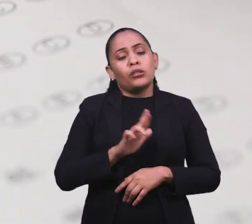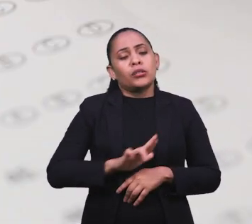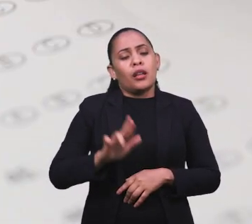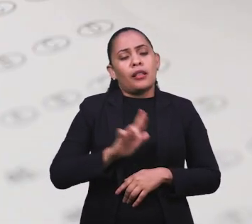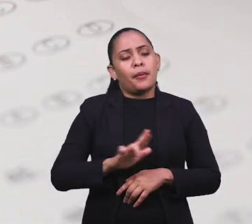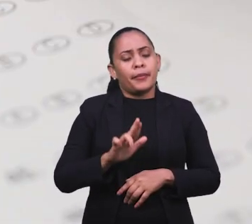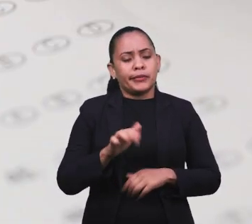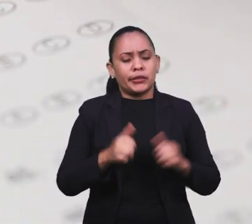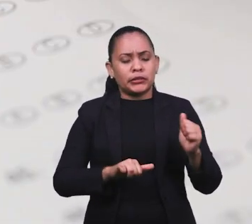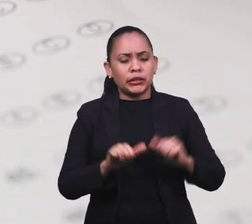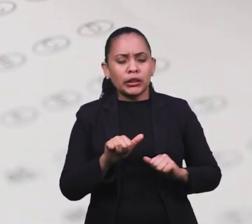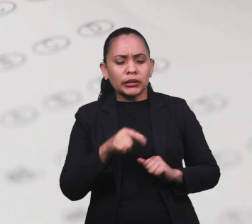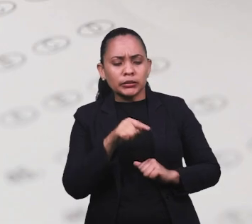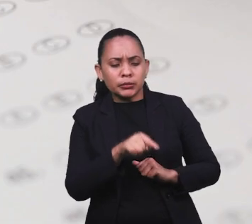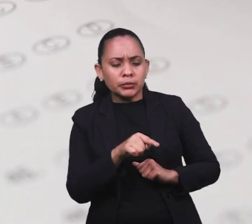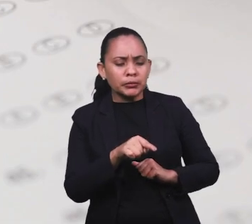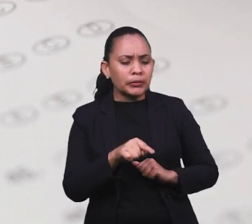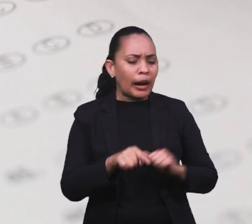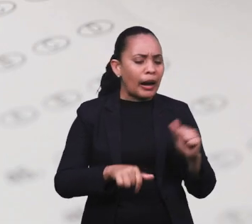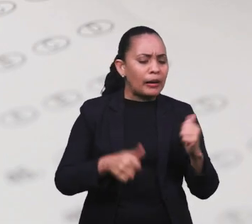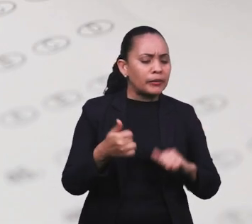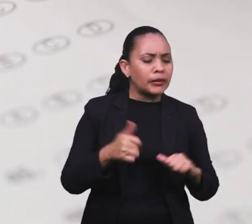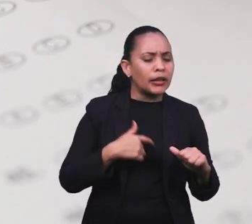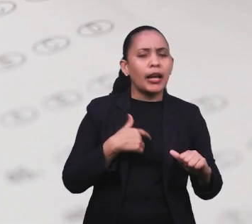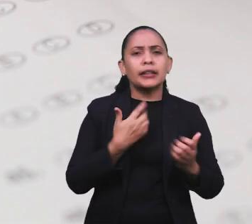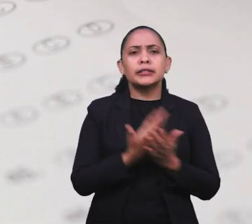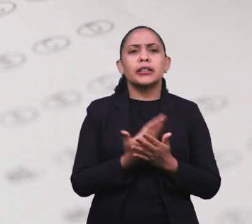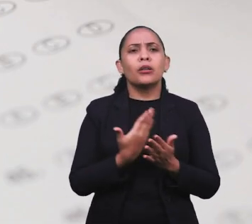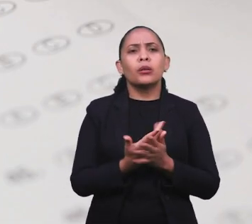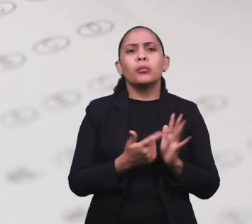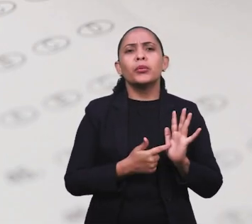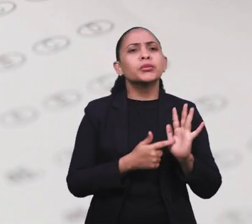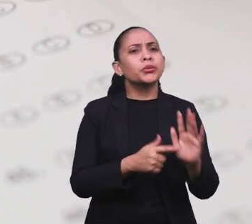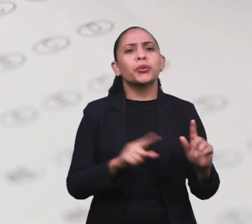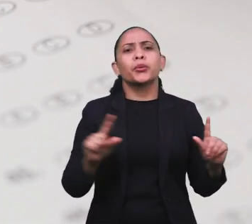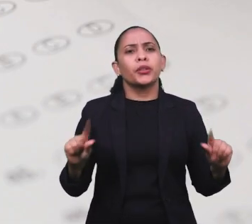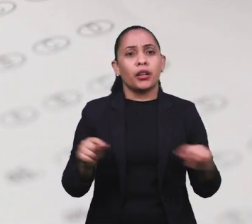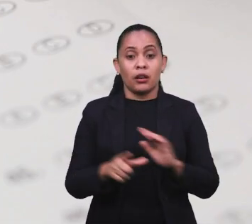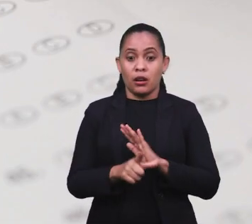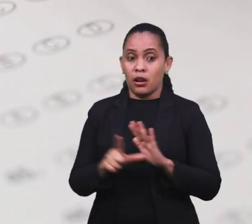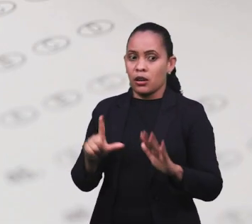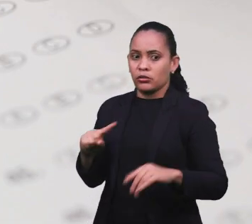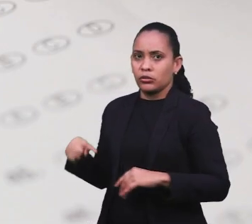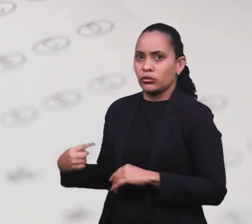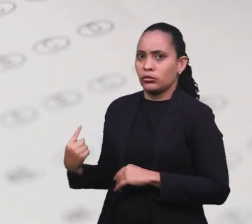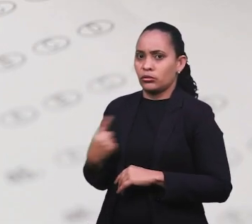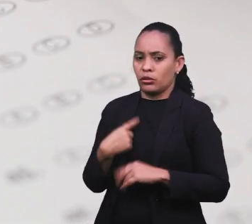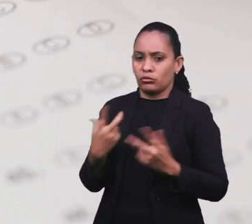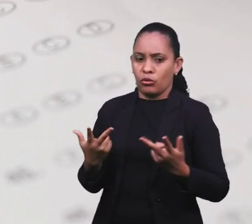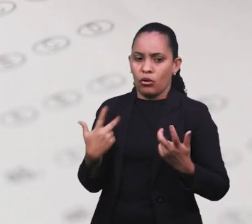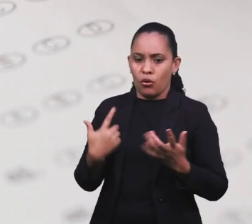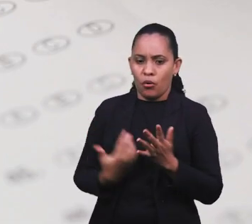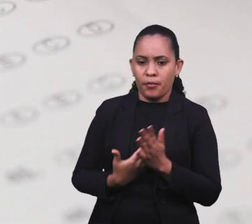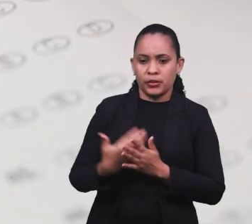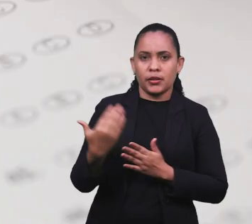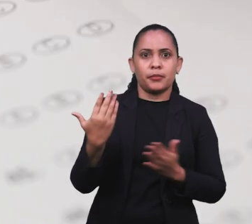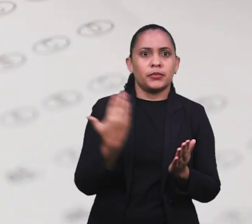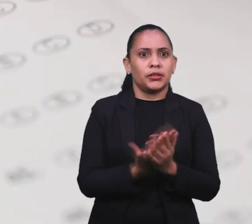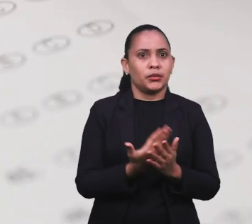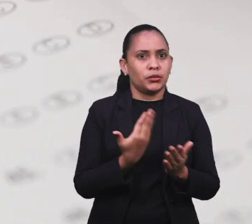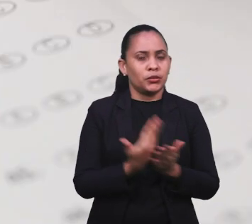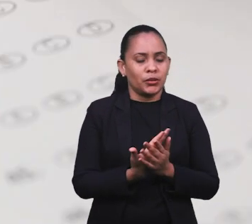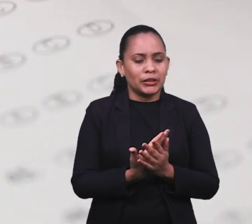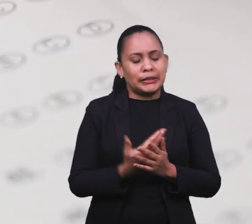ali uma análise sintática. Tudo bem. O que essa aula aborda? Antes mesmo da gente começar a